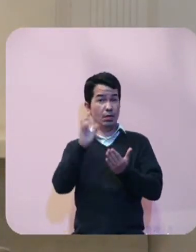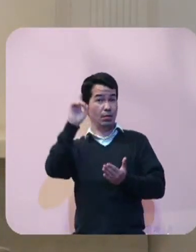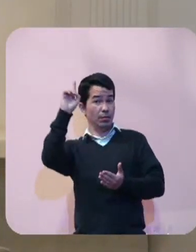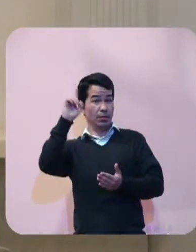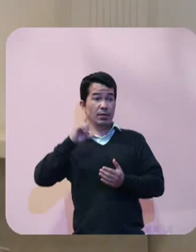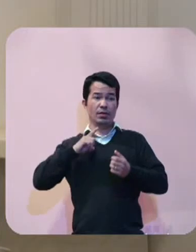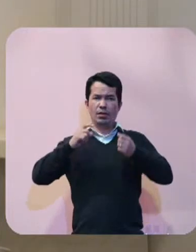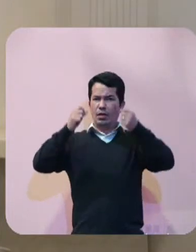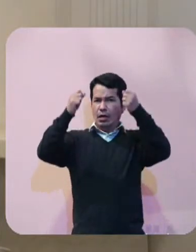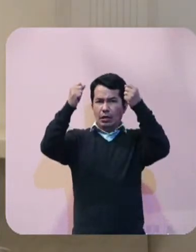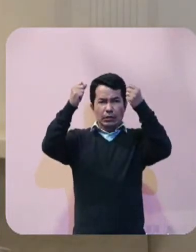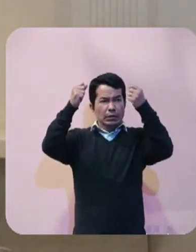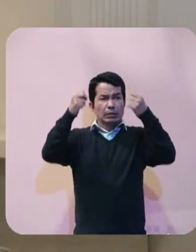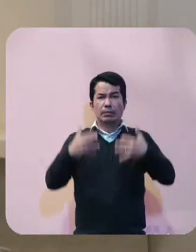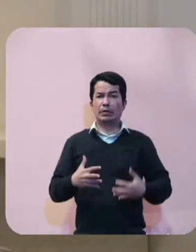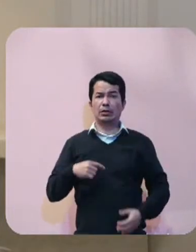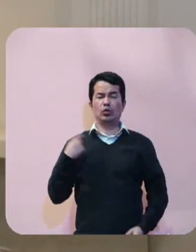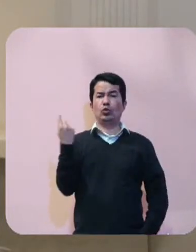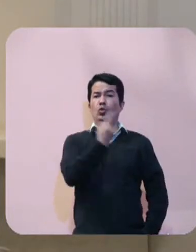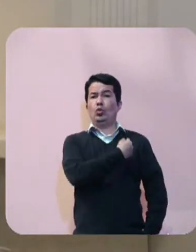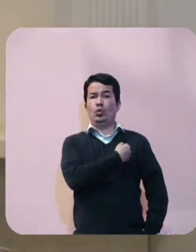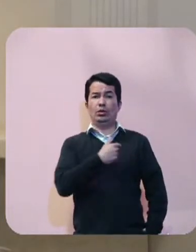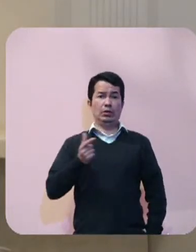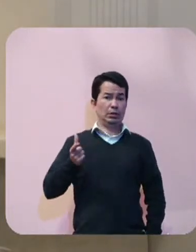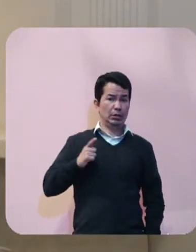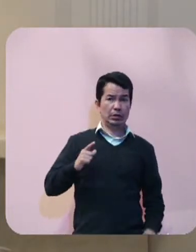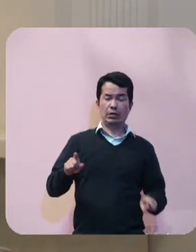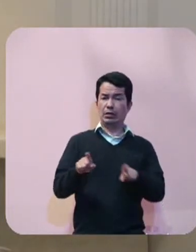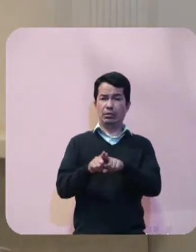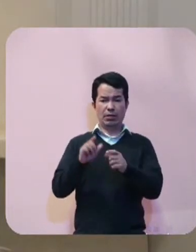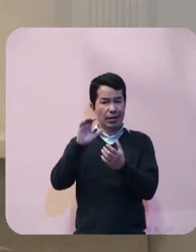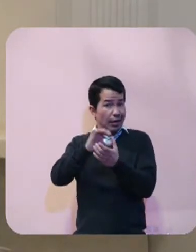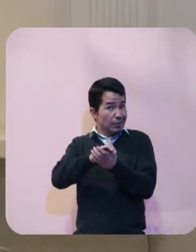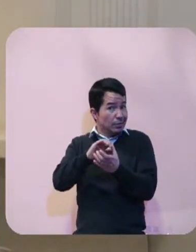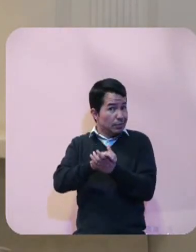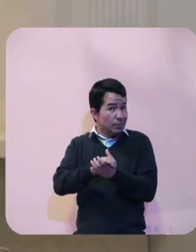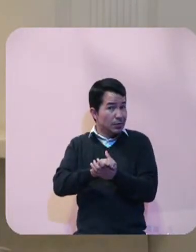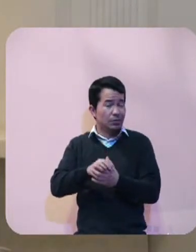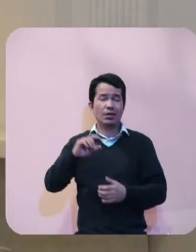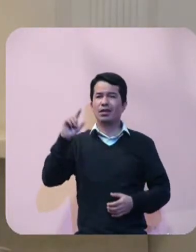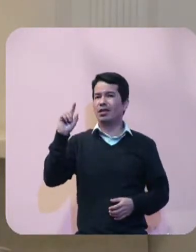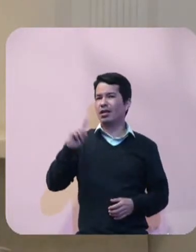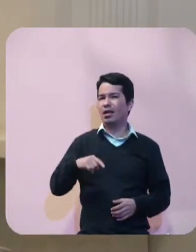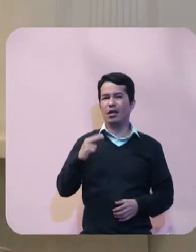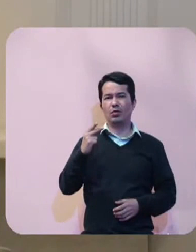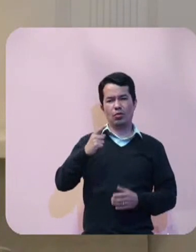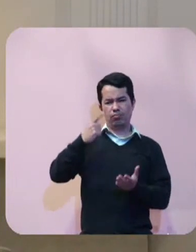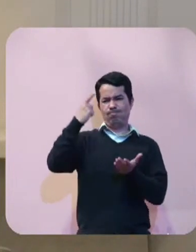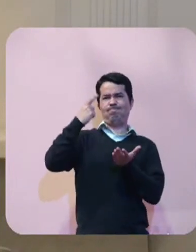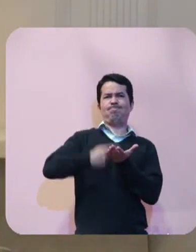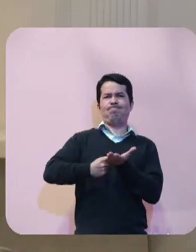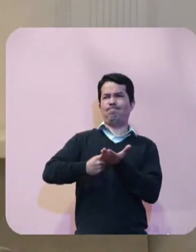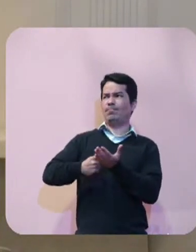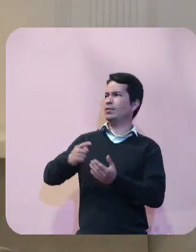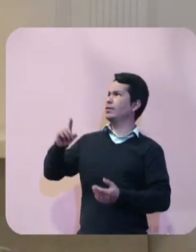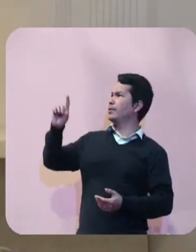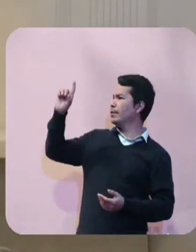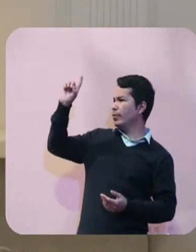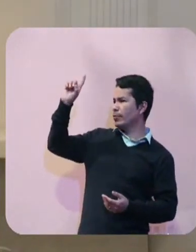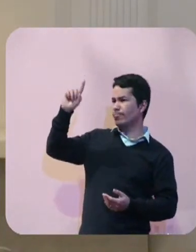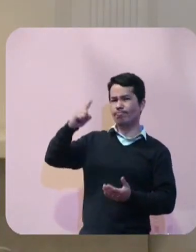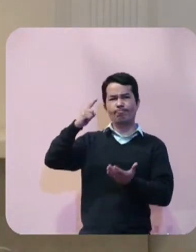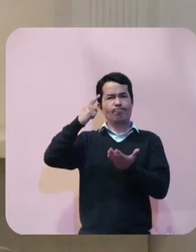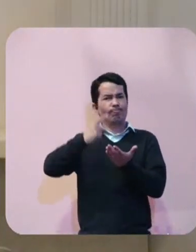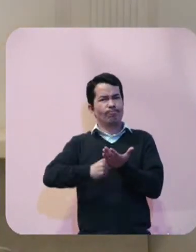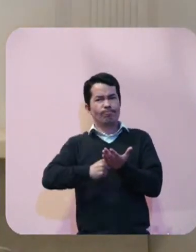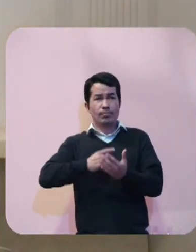a união conjugal ela tem que ser feita como uma aliança diante de Deus e com pessoas.